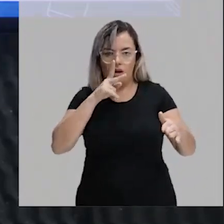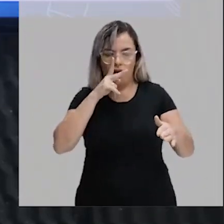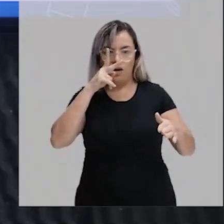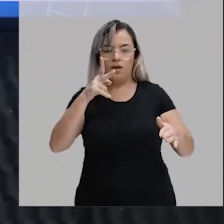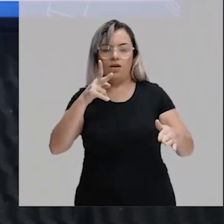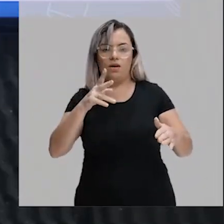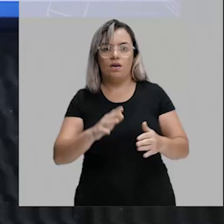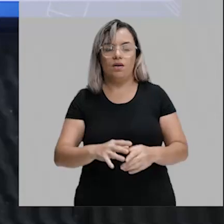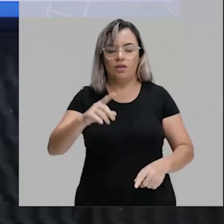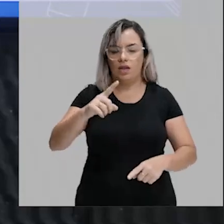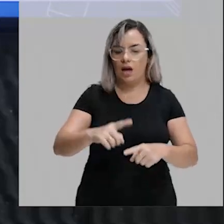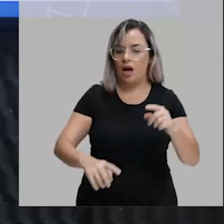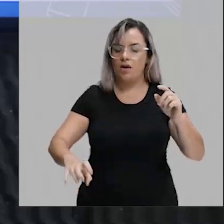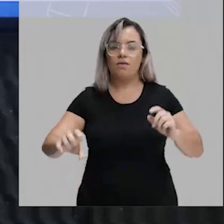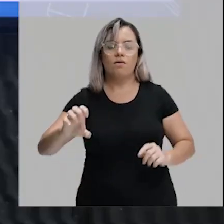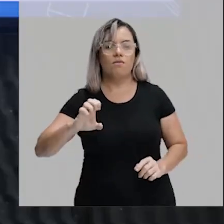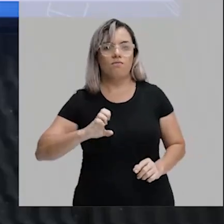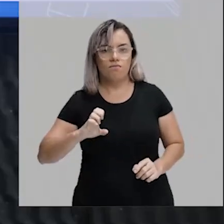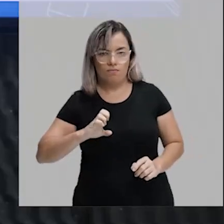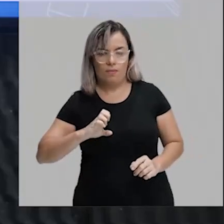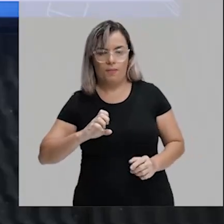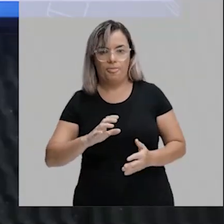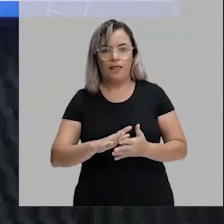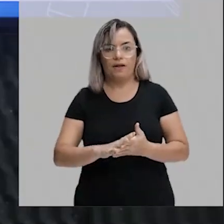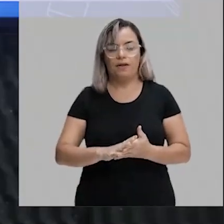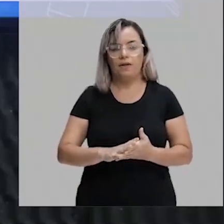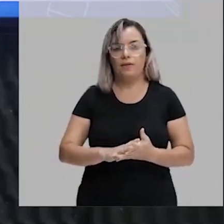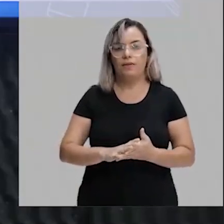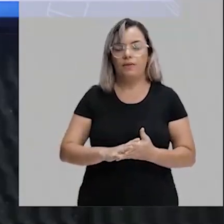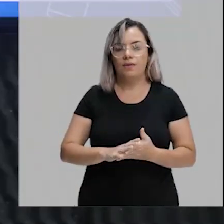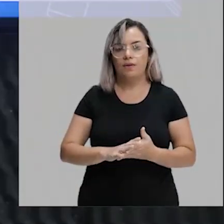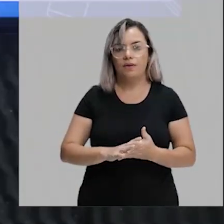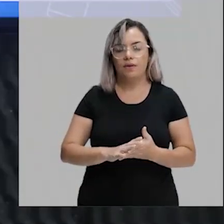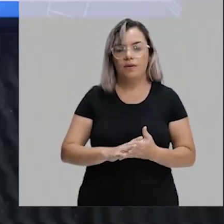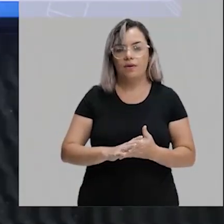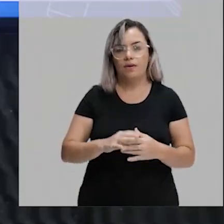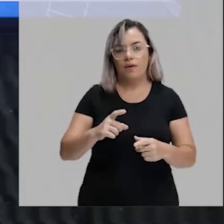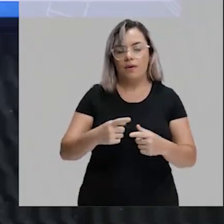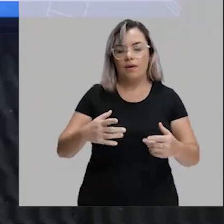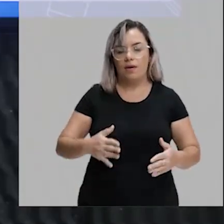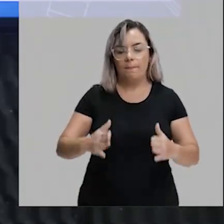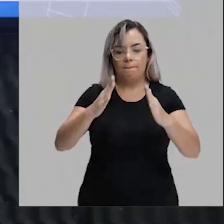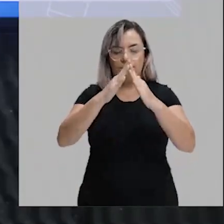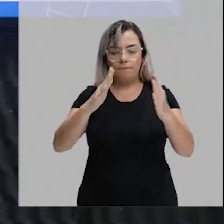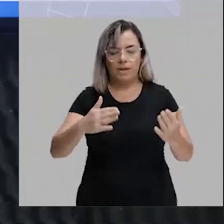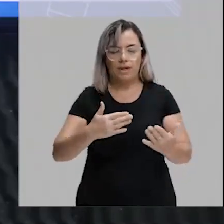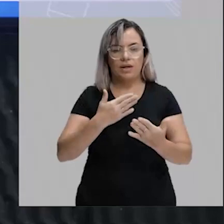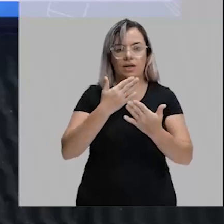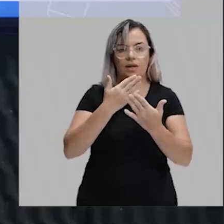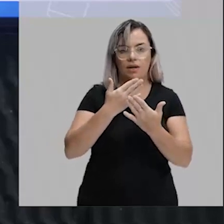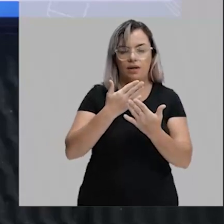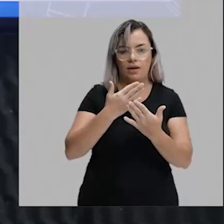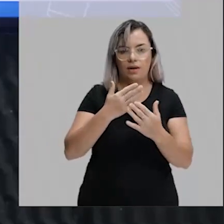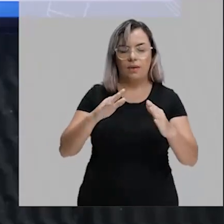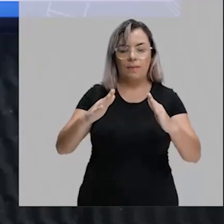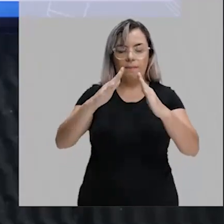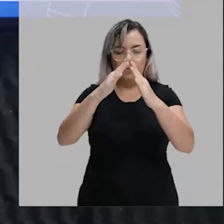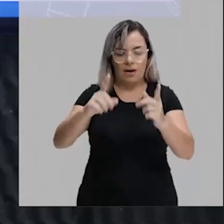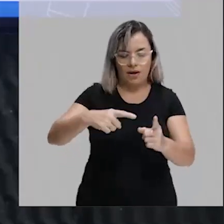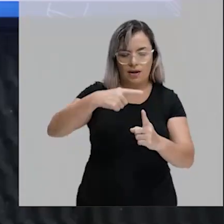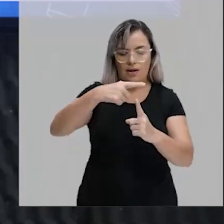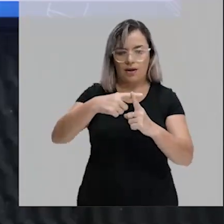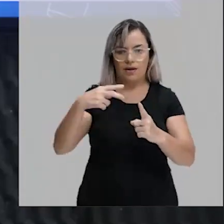riquezas materiais. Para a nobreza, para a Igreja Católica, seria uma possibilidade de quê?